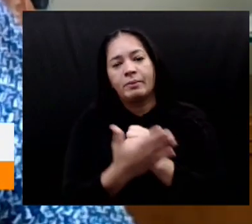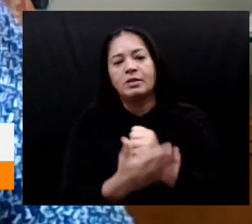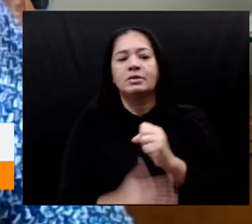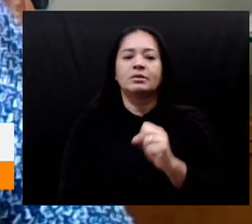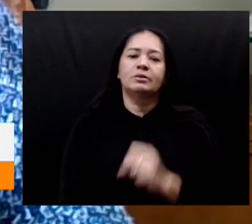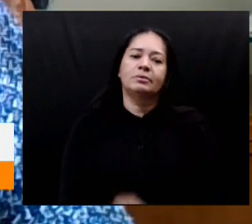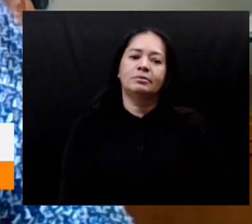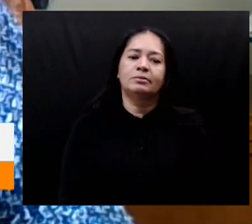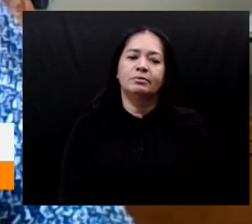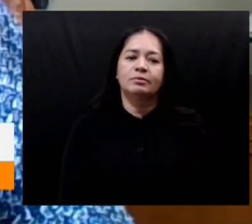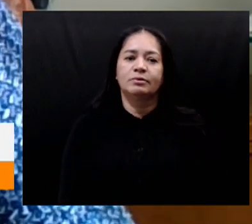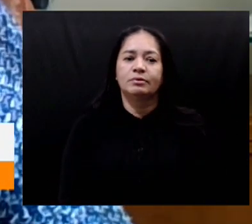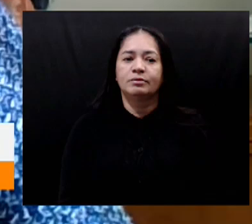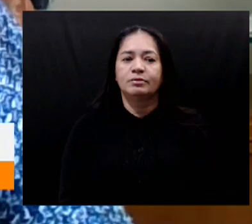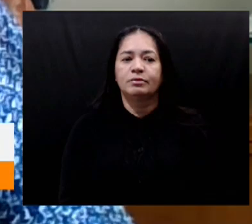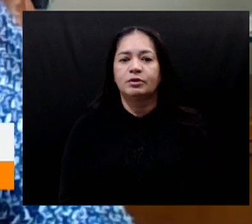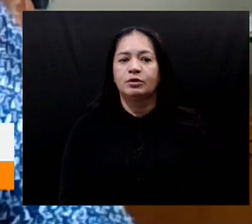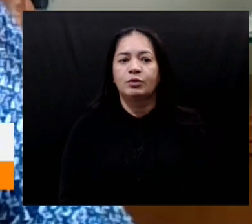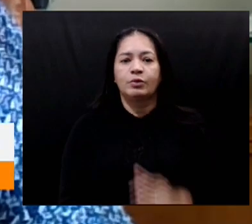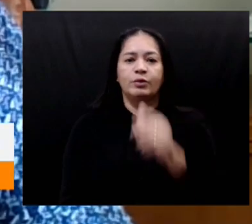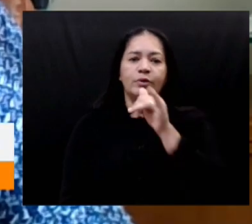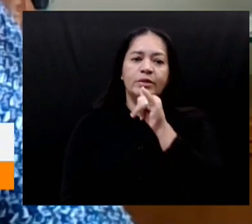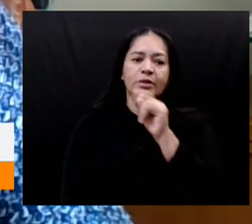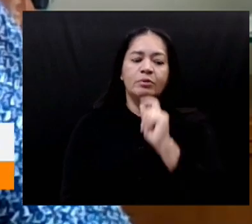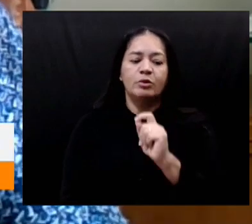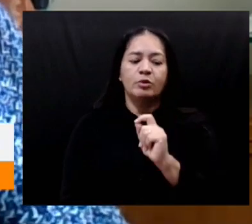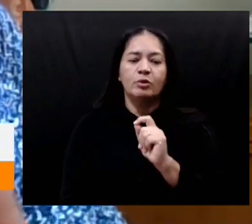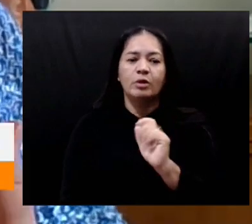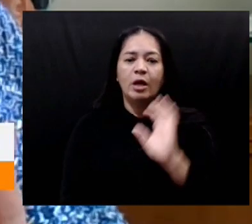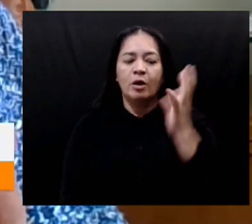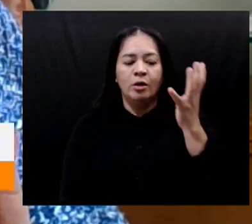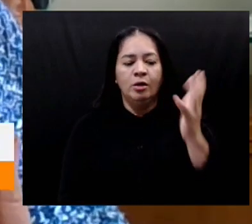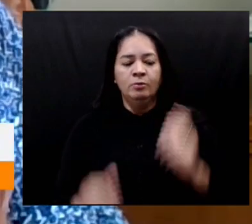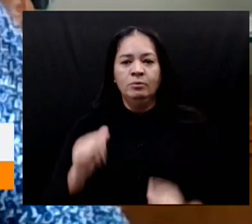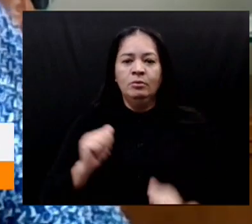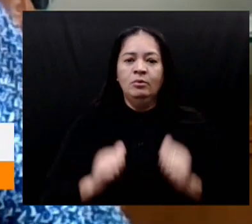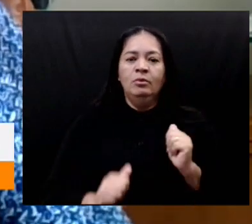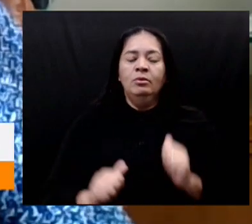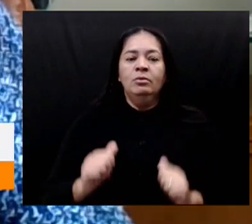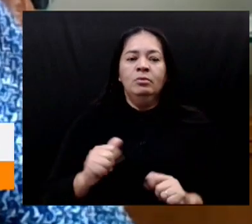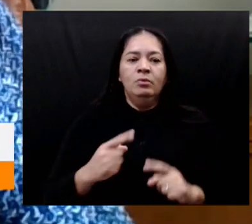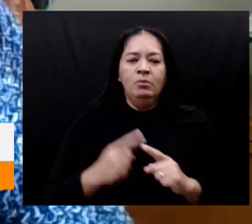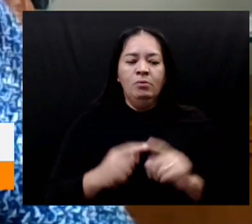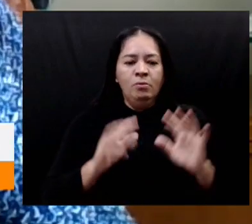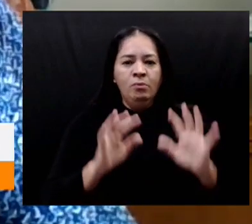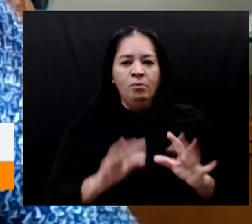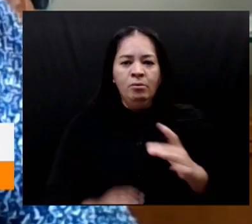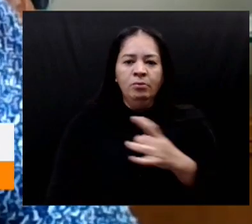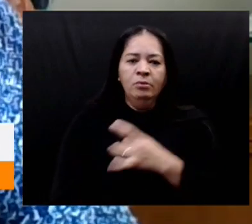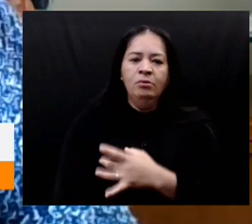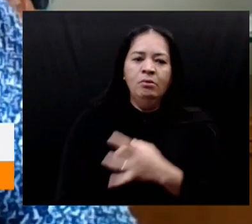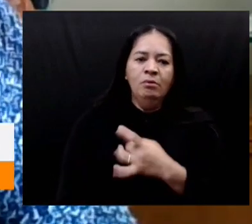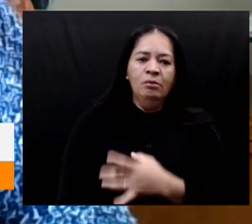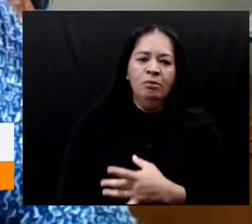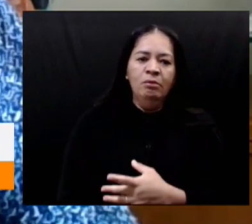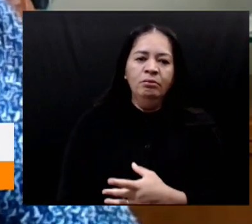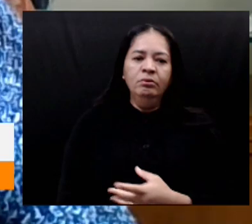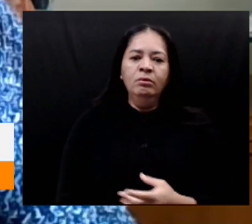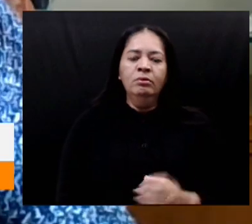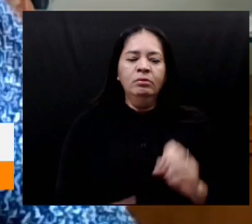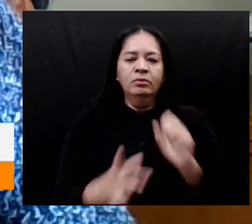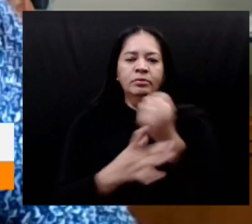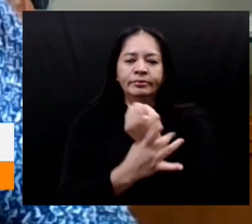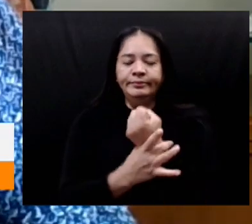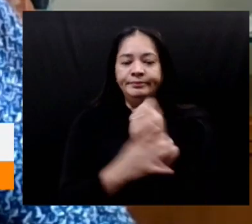muito recorrente hoje, que é a ansiedade, porque Uhum. isso gera medo, gera insegurança e